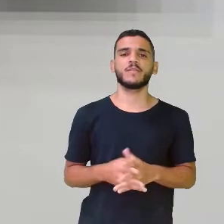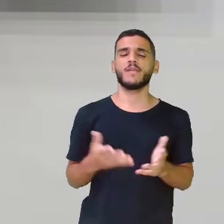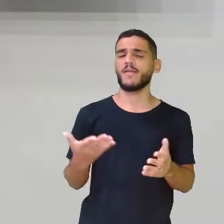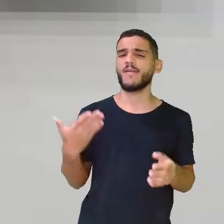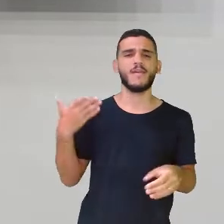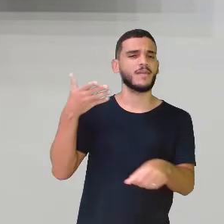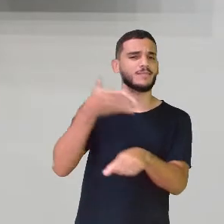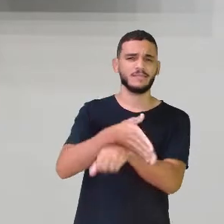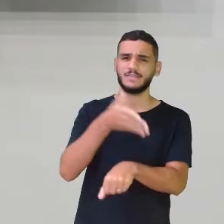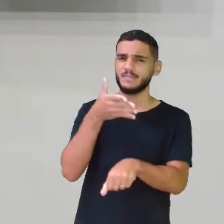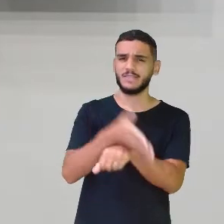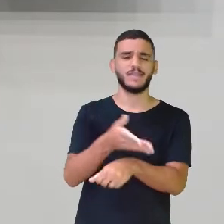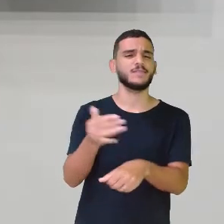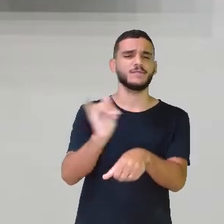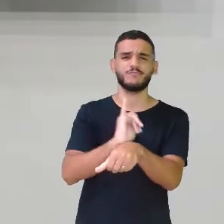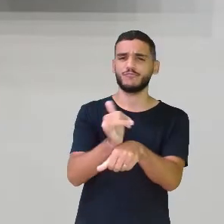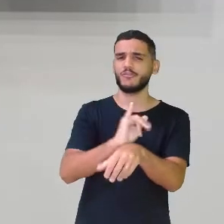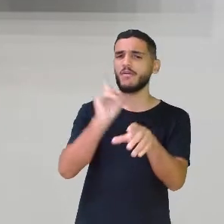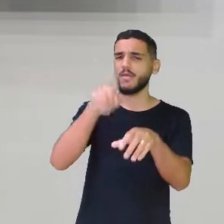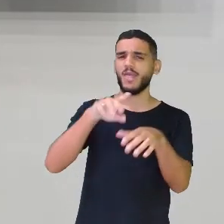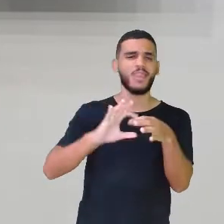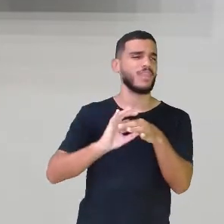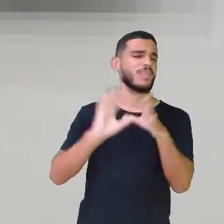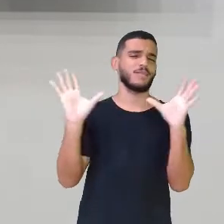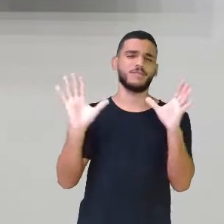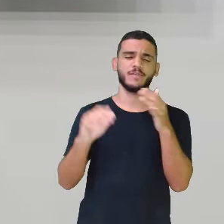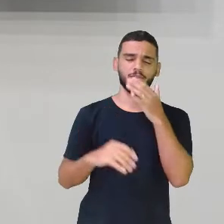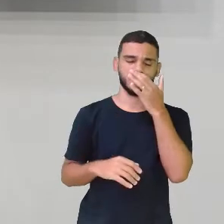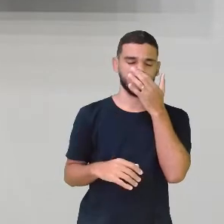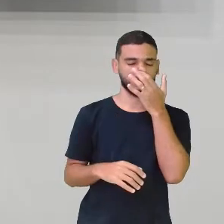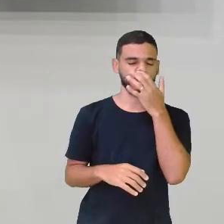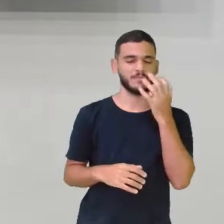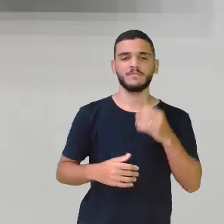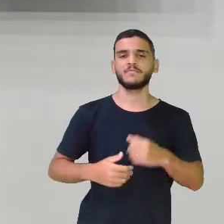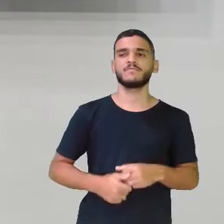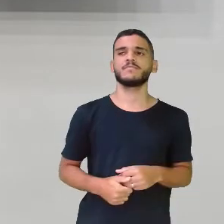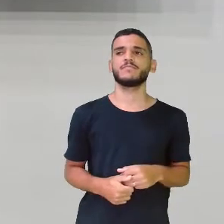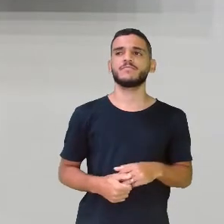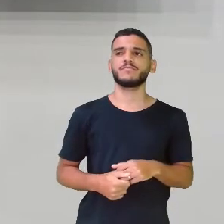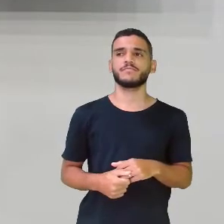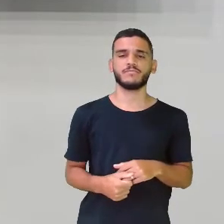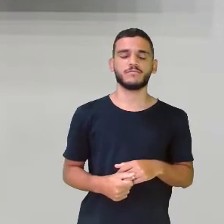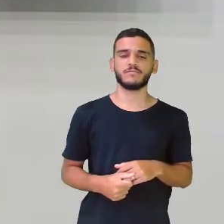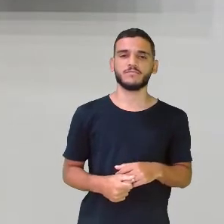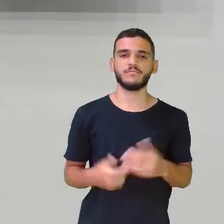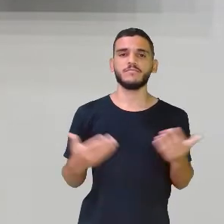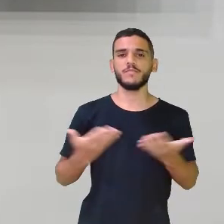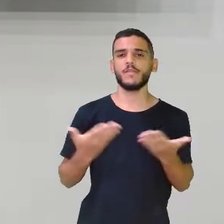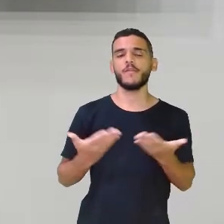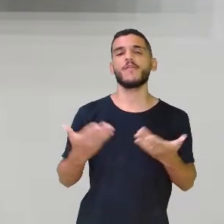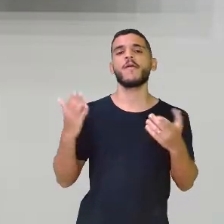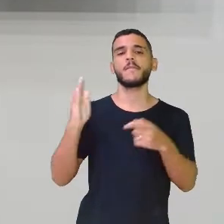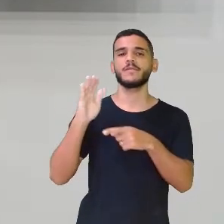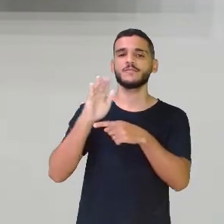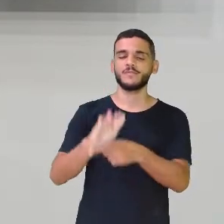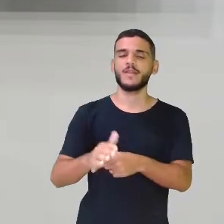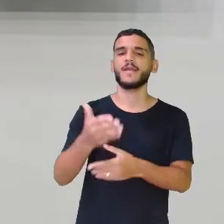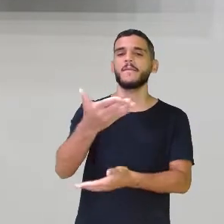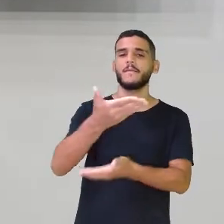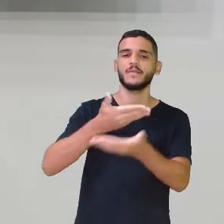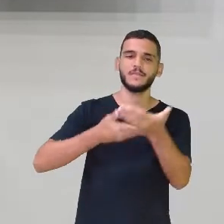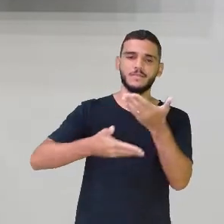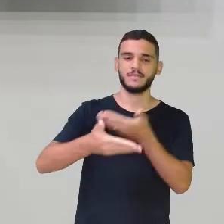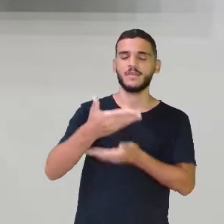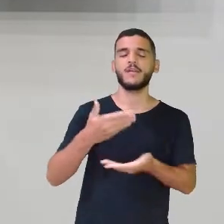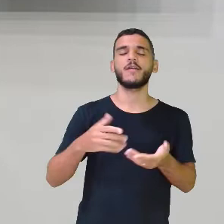YouTube e assiste quantas vezes você quiser. Tranquilo? Para me ajudar na interação,